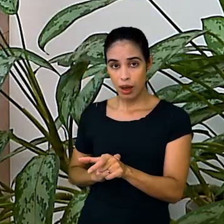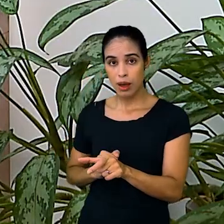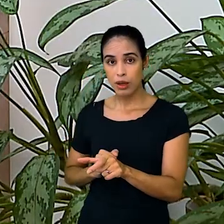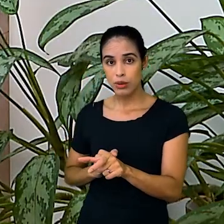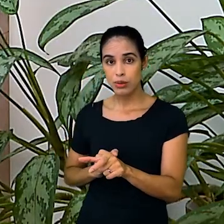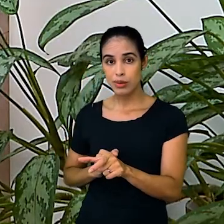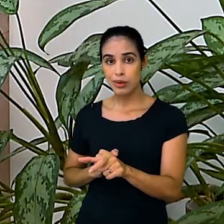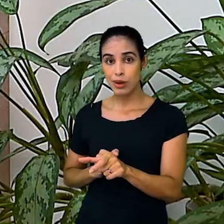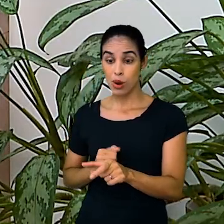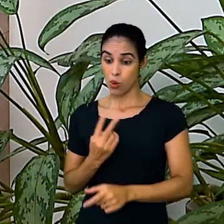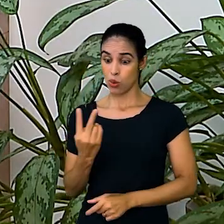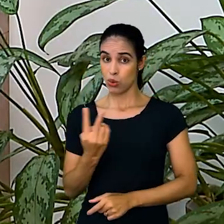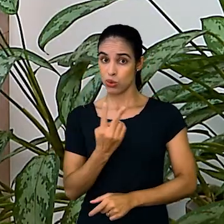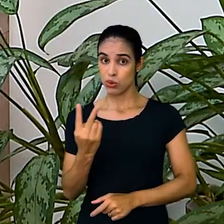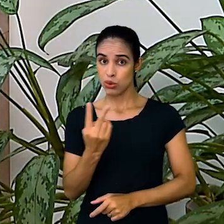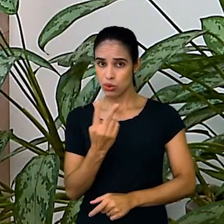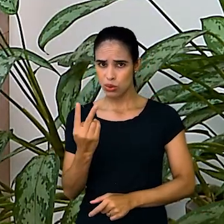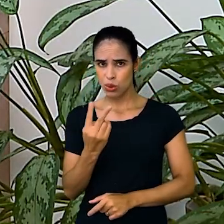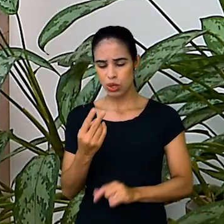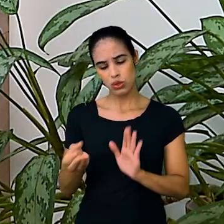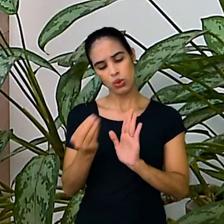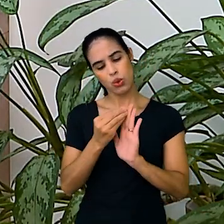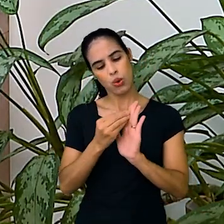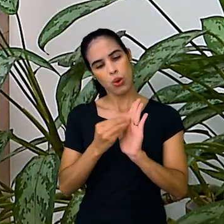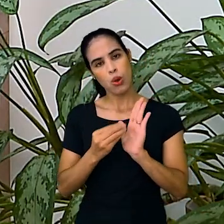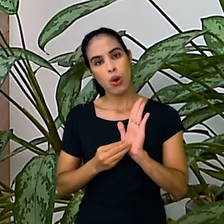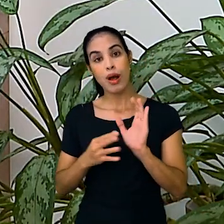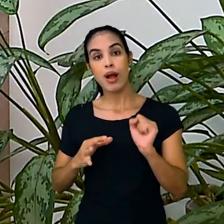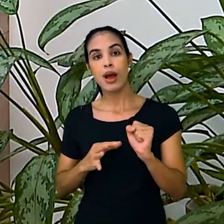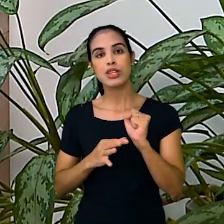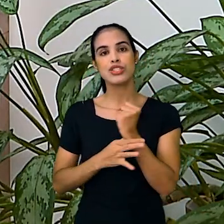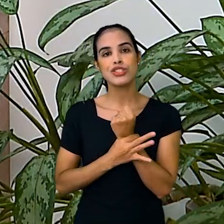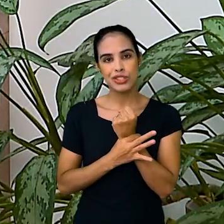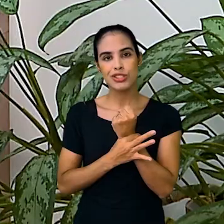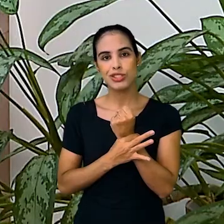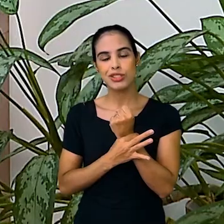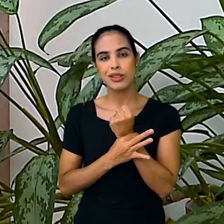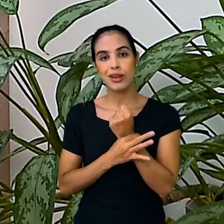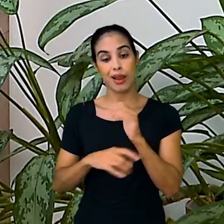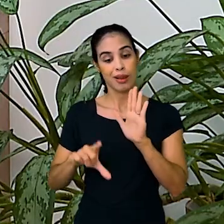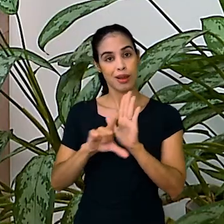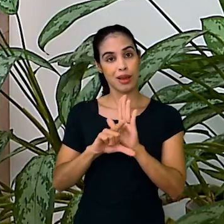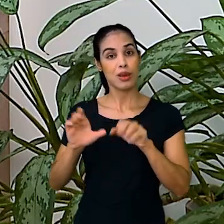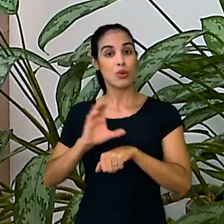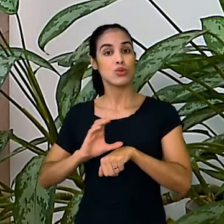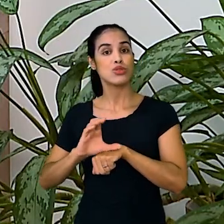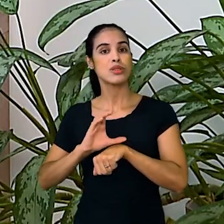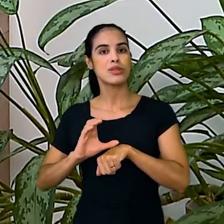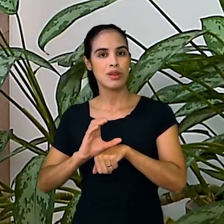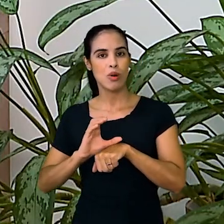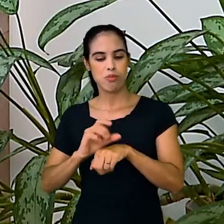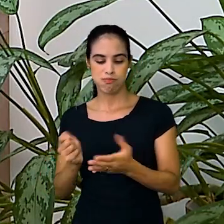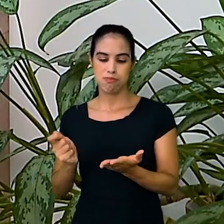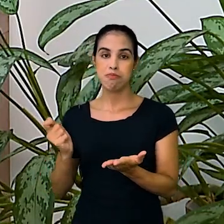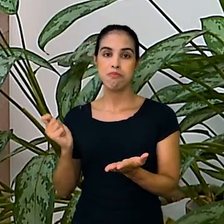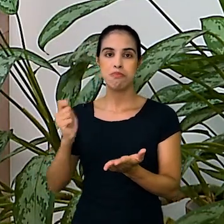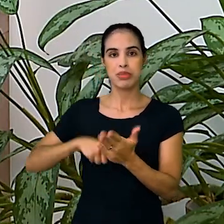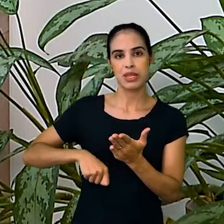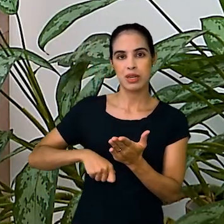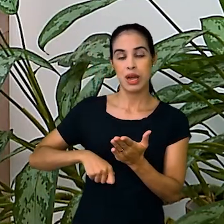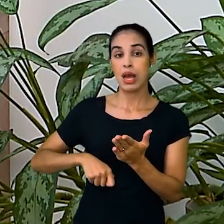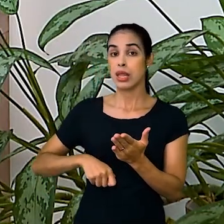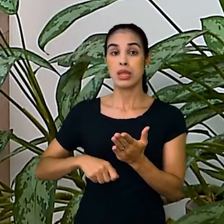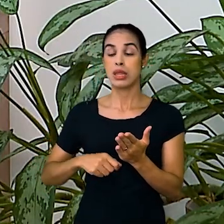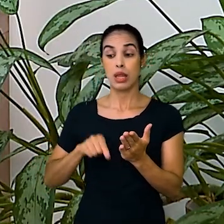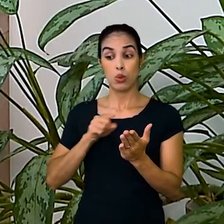dispõe de garantias mínimas estipuladas pela lei e pela Constituição Federal que não permitem a redução